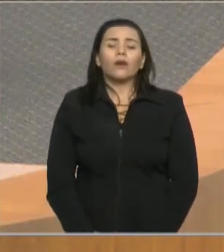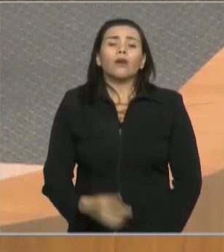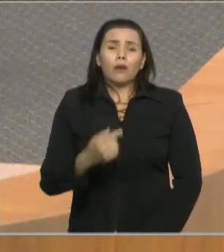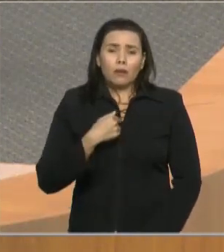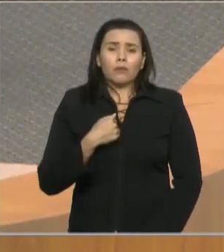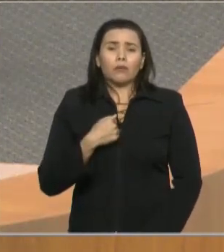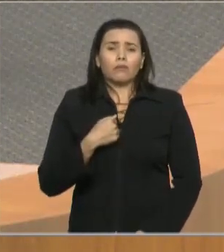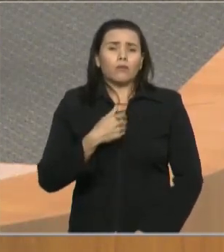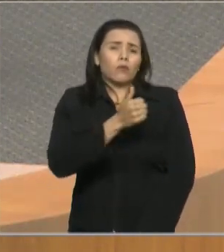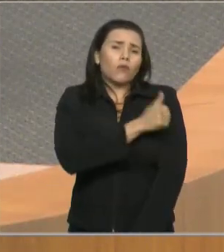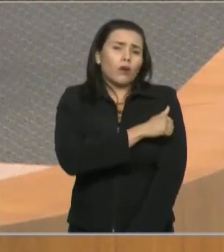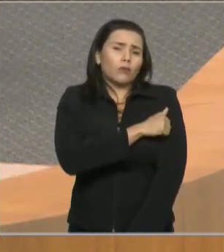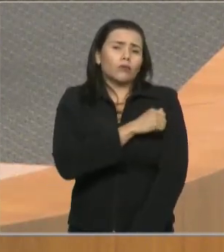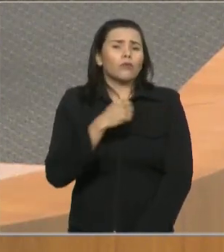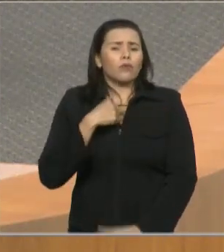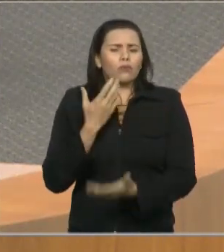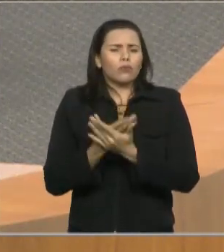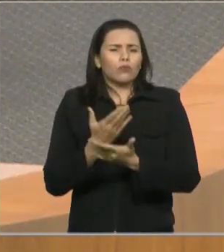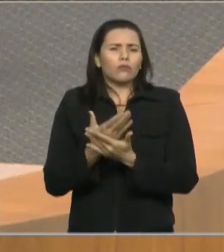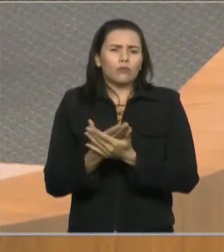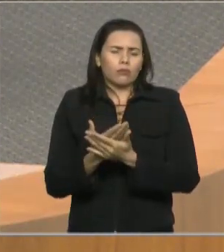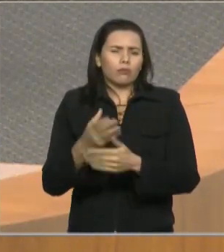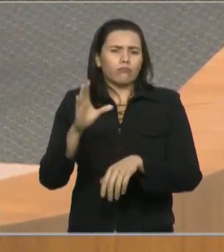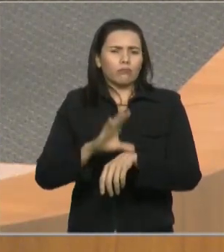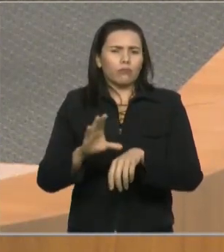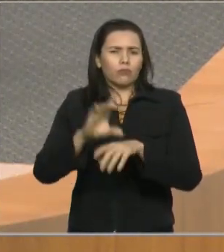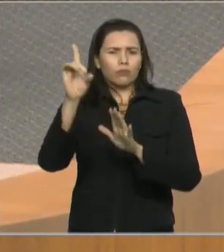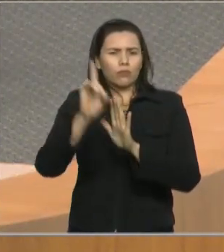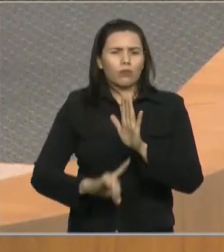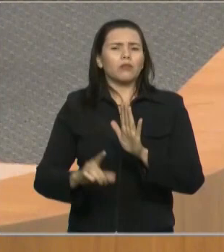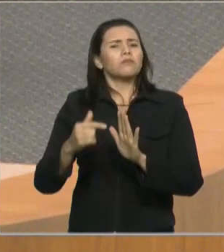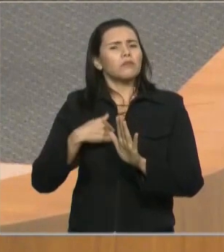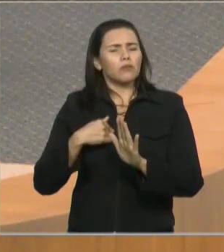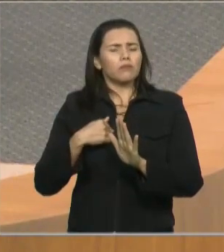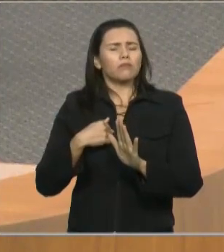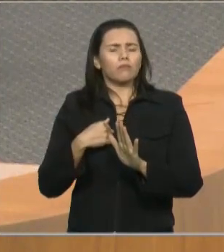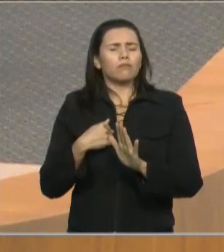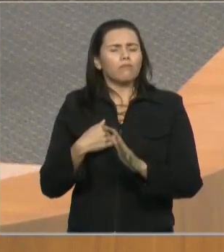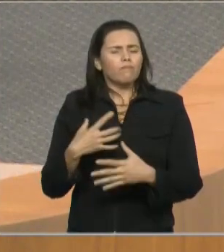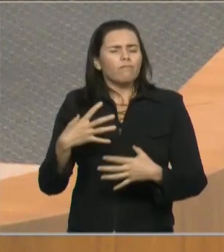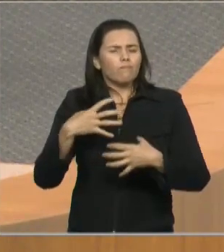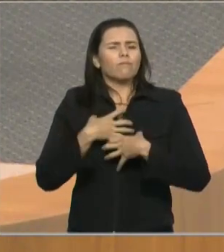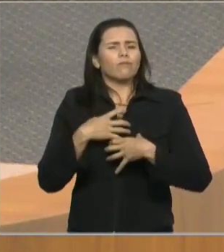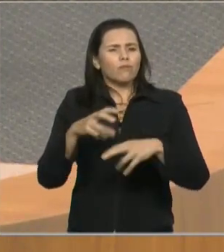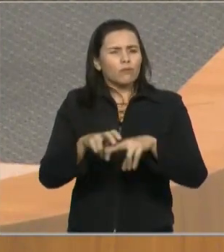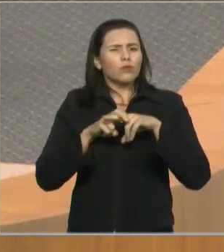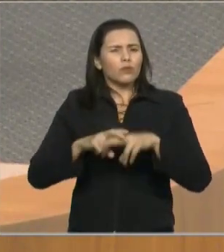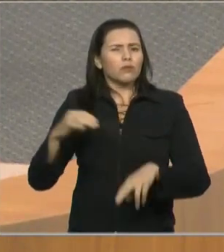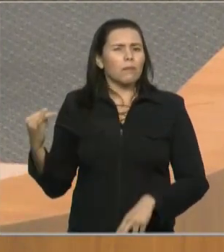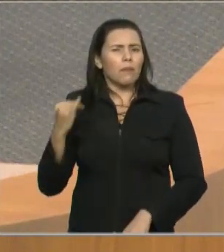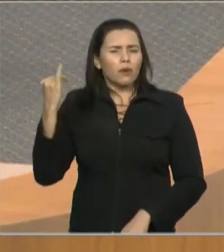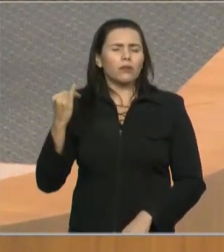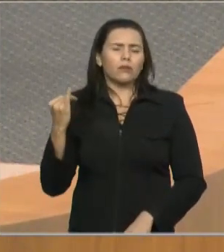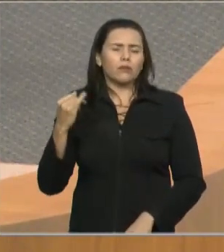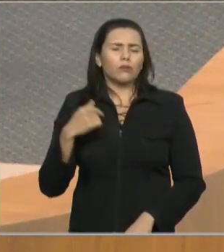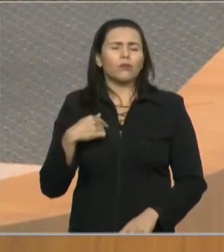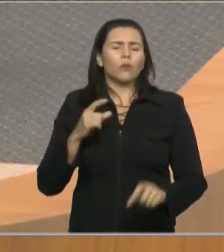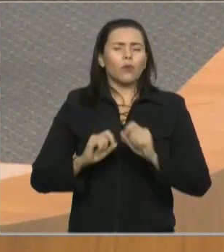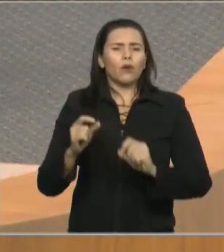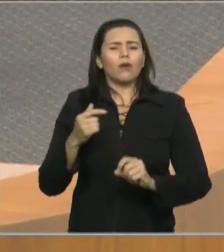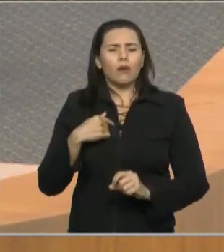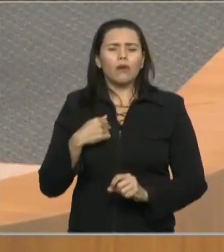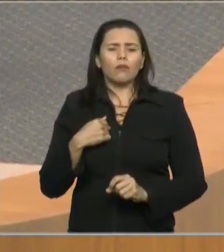período de direito, motiva os acadêmicos de direito nesse sentido, e senti a necessidade de voltar à sala de aula, de voltar à universidade,